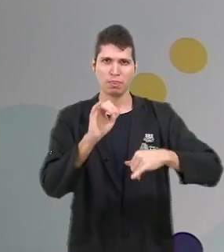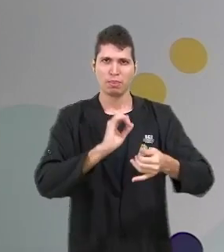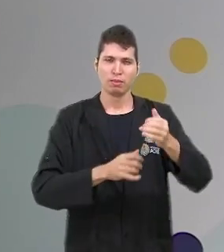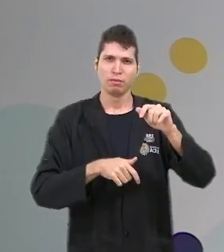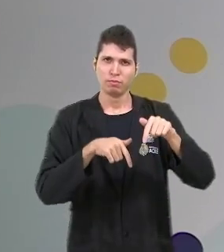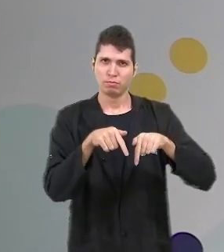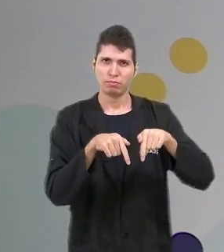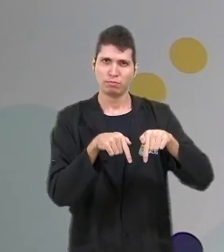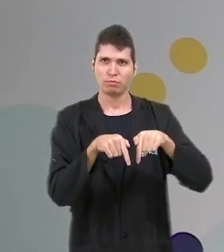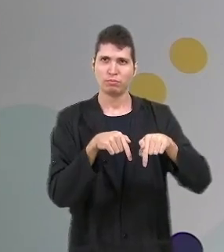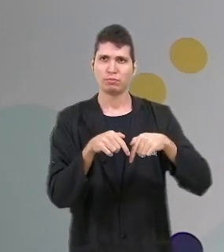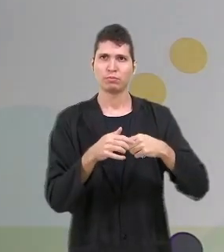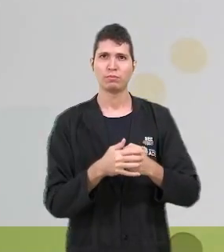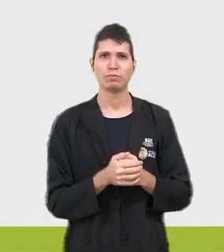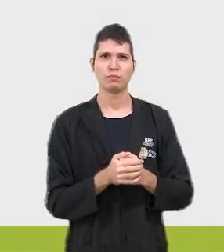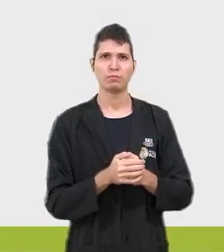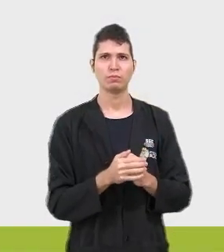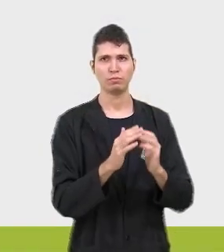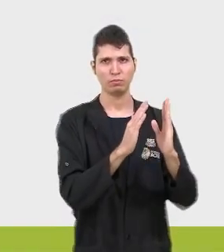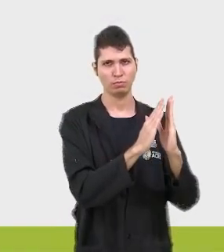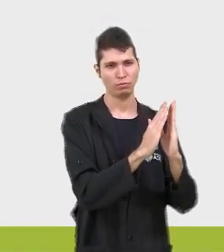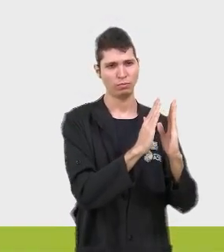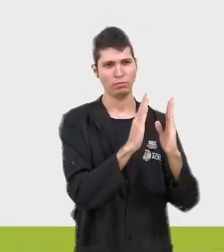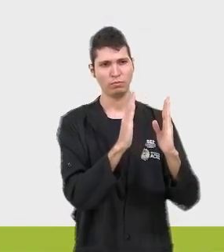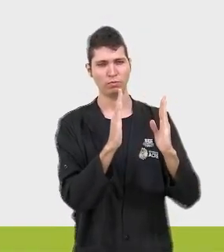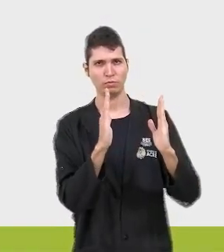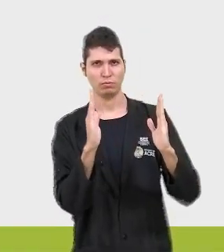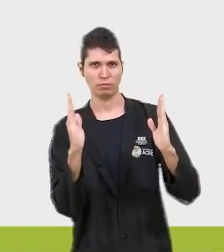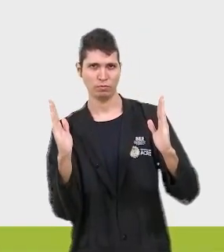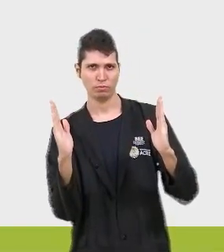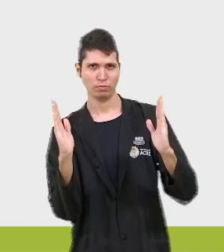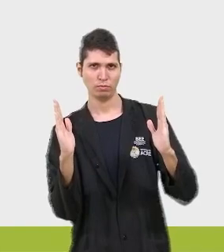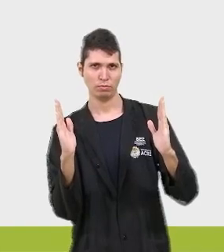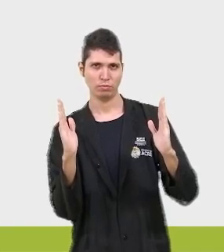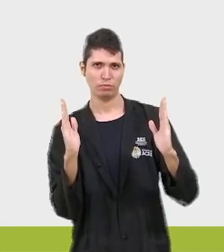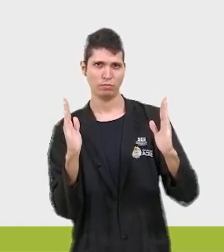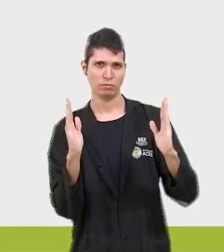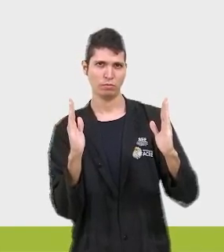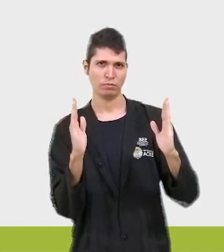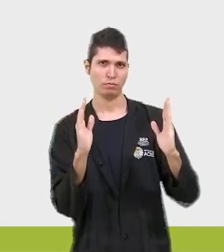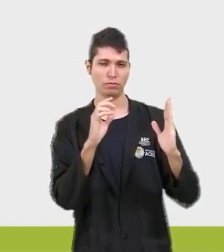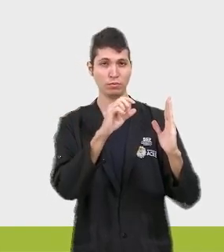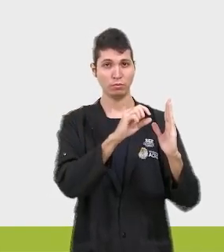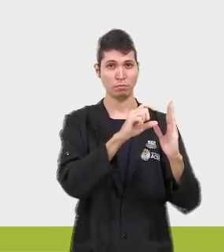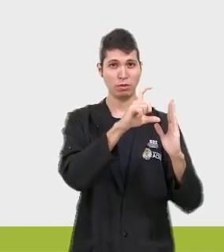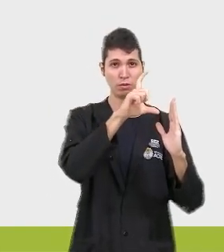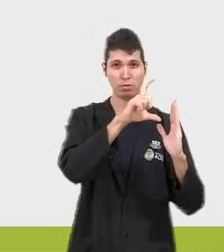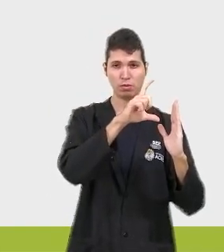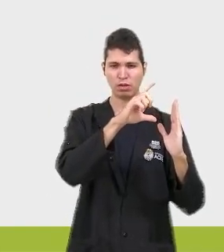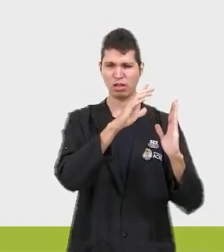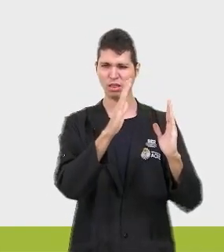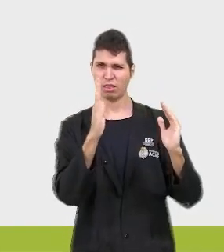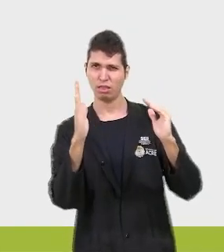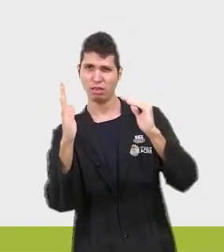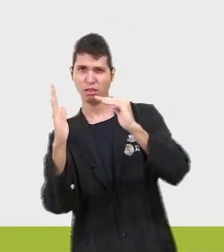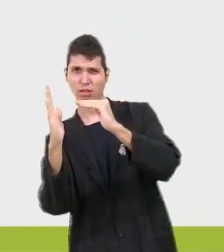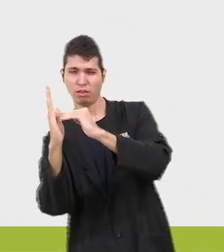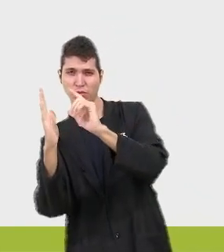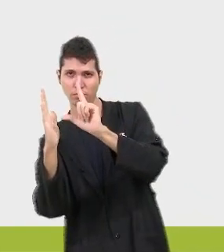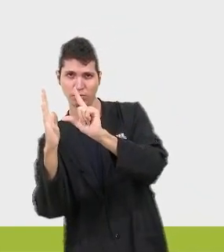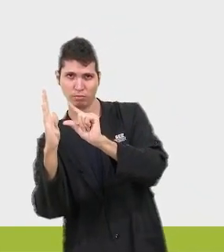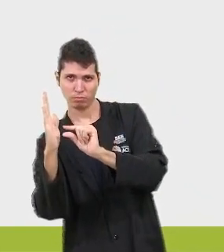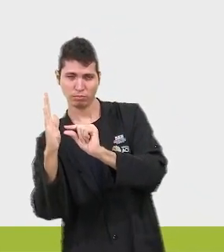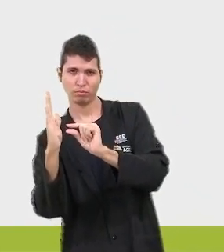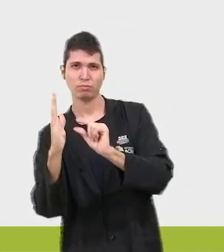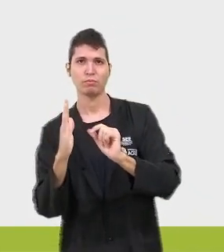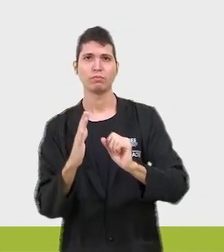tá? Eles vão estar em ordem decrescente, ou seja, vai começar do maior para o menor. Os elementos principais, é claro que